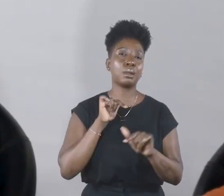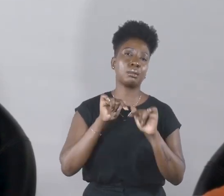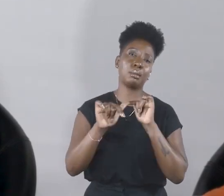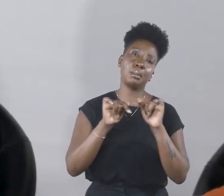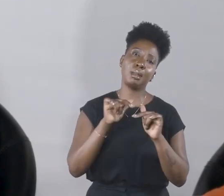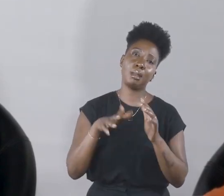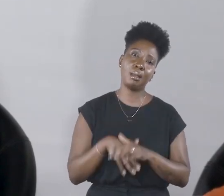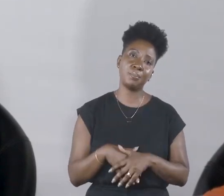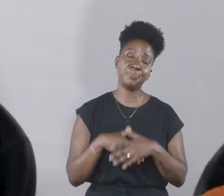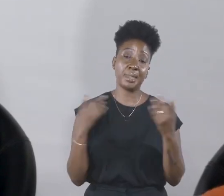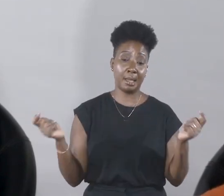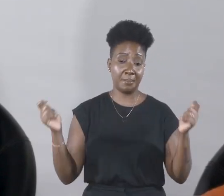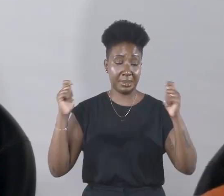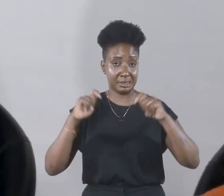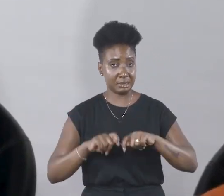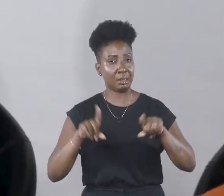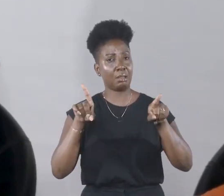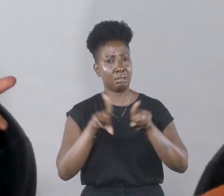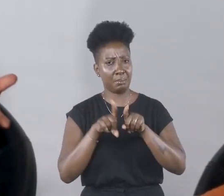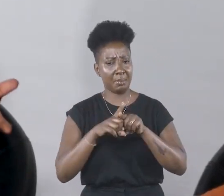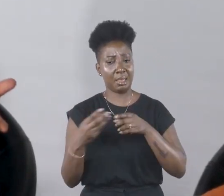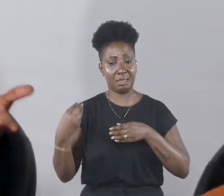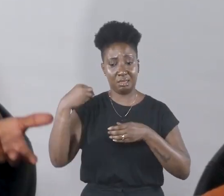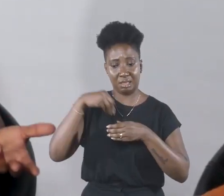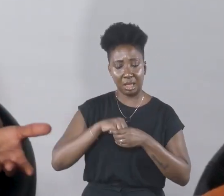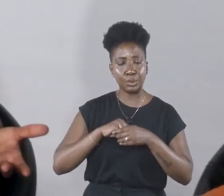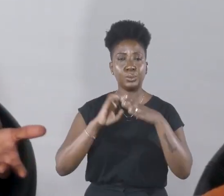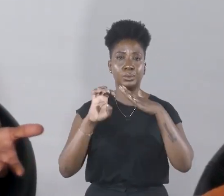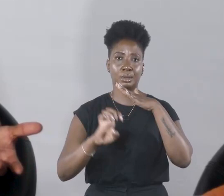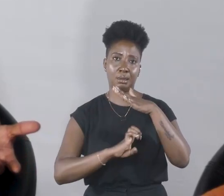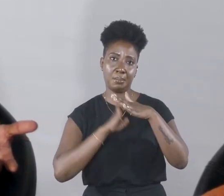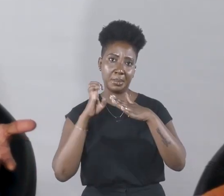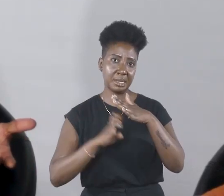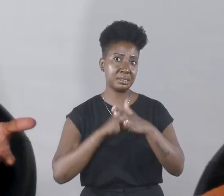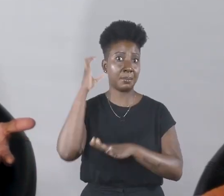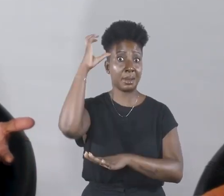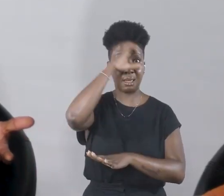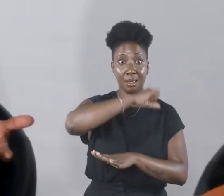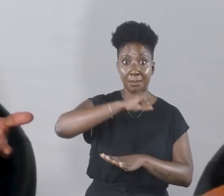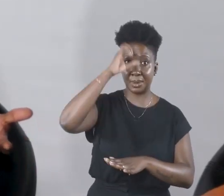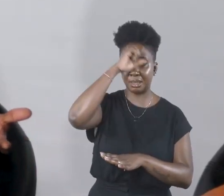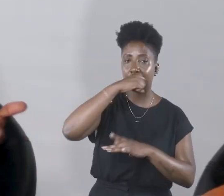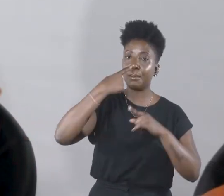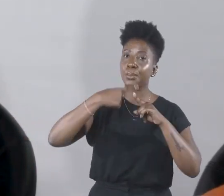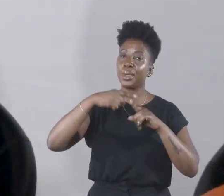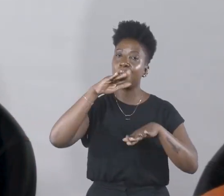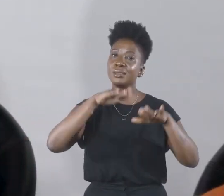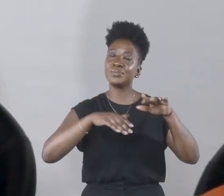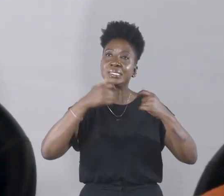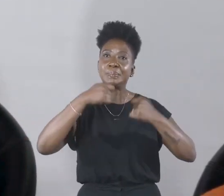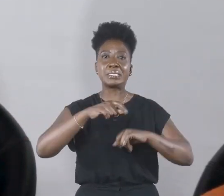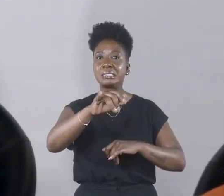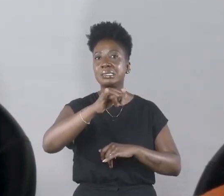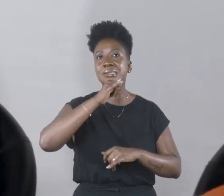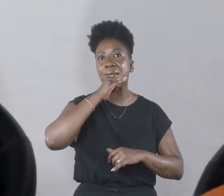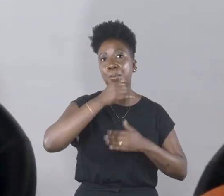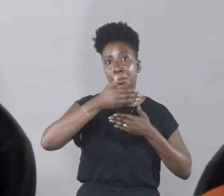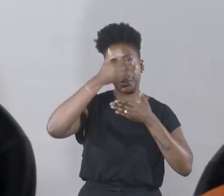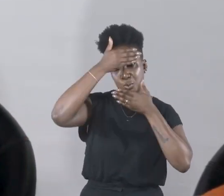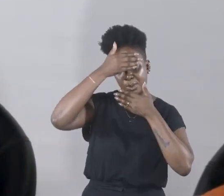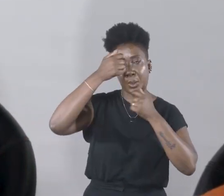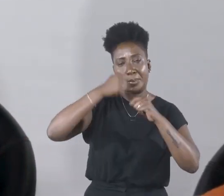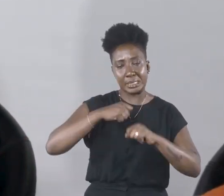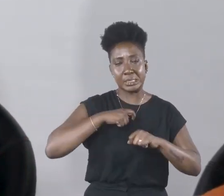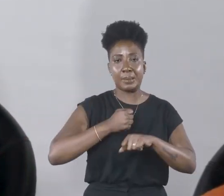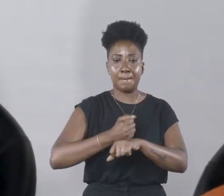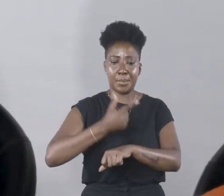trabalhar. Então, dentro da capacitação, a gente trabalhar com as empresas, capacitar as empresas também para entender se o cara quer rezar meio-dia, precisa entender,